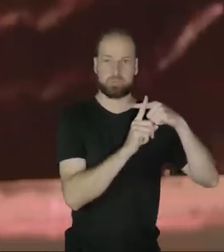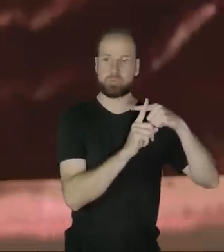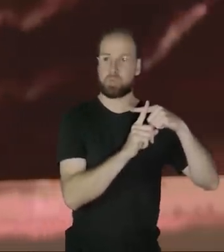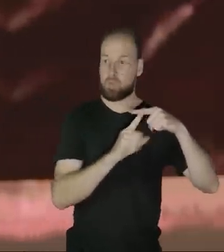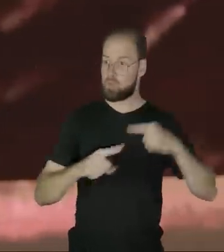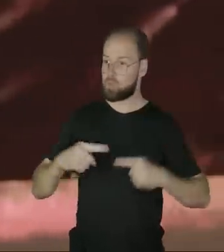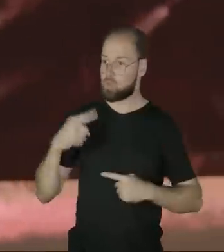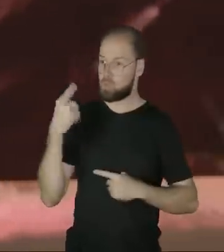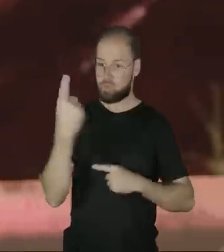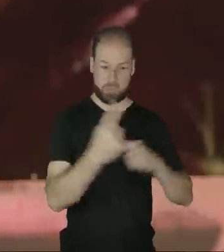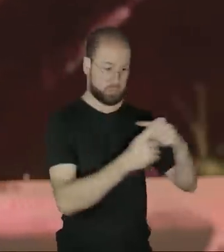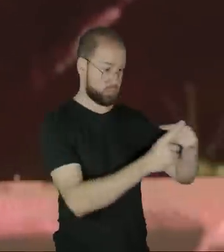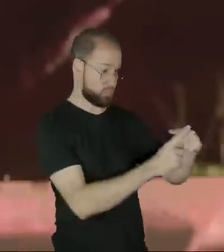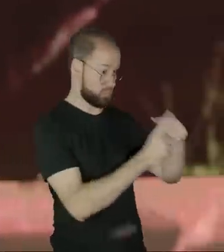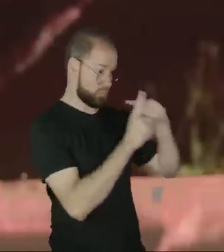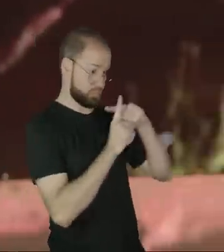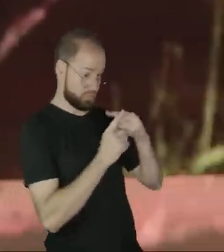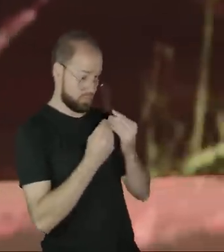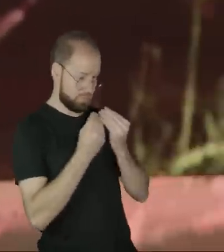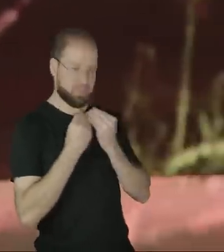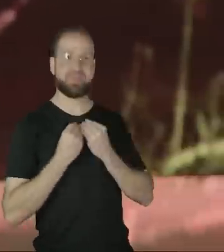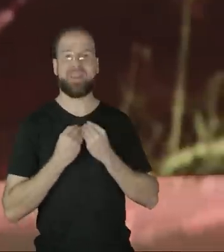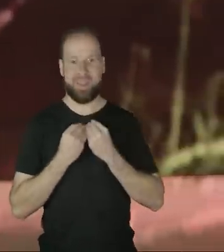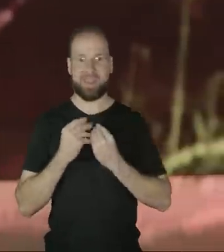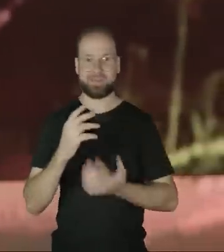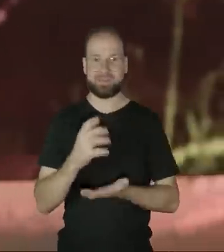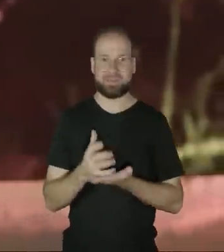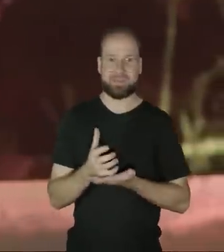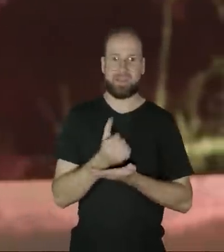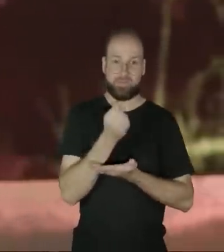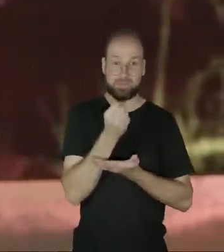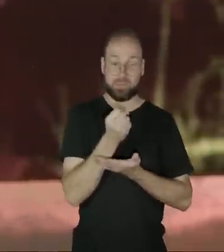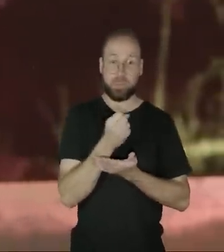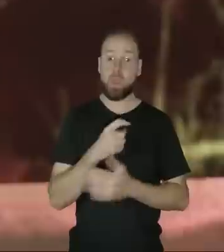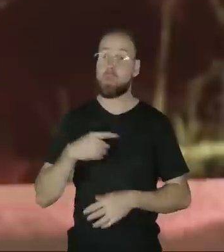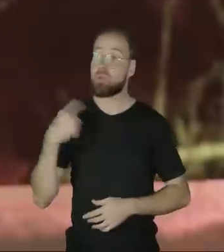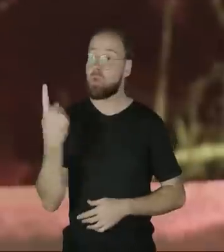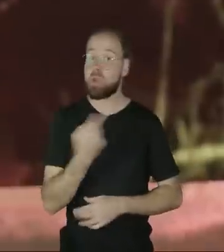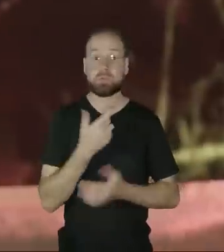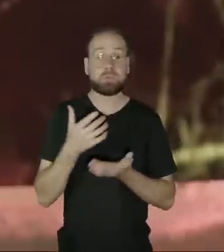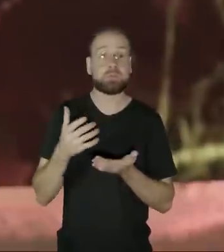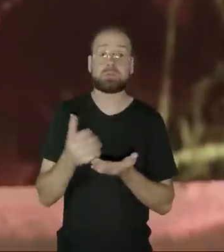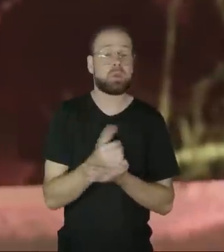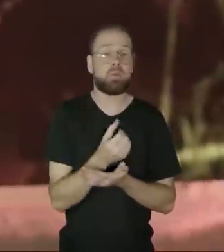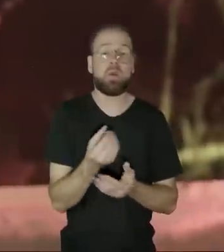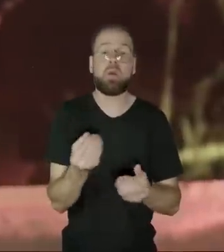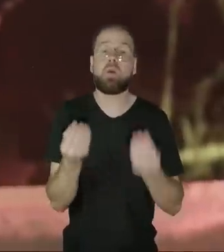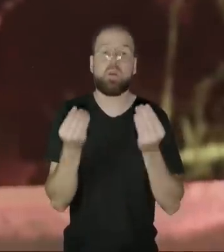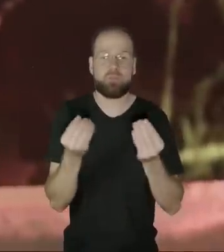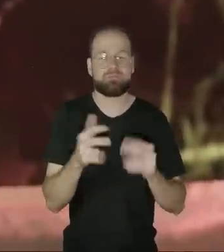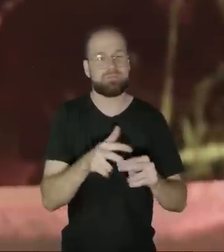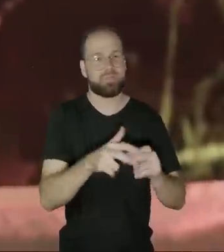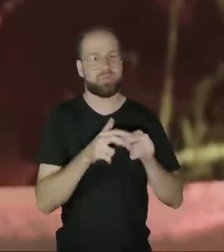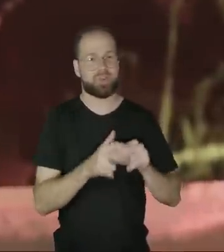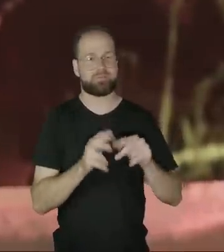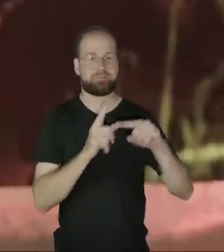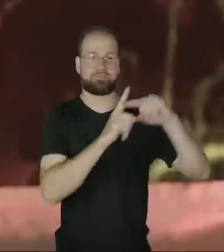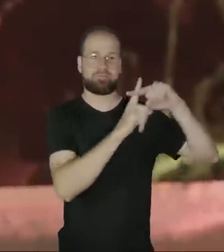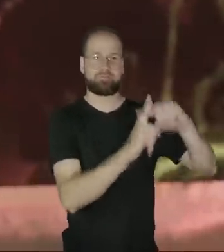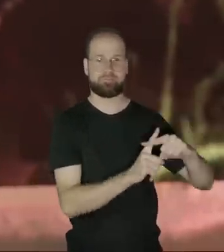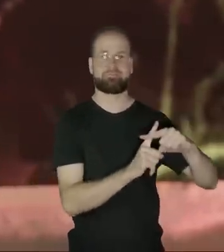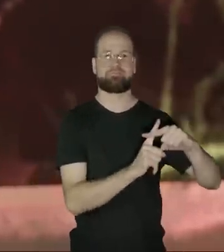salvação. Nossa salvação saiu da cruz. Nossa salvação saiu da